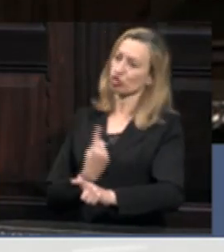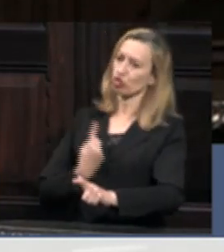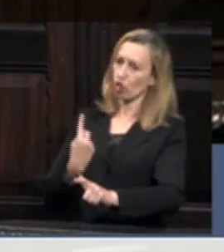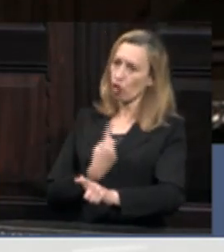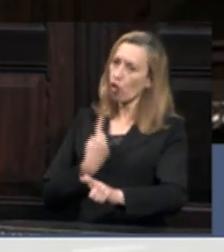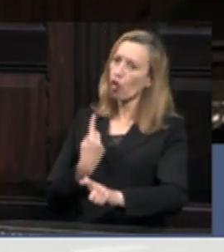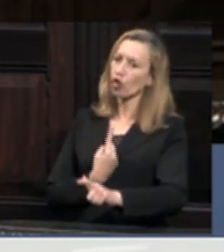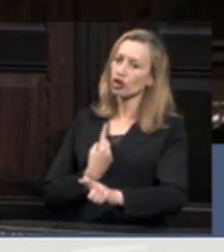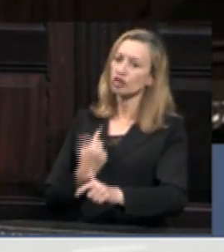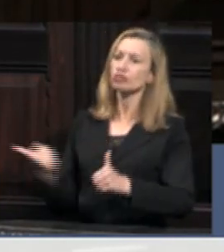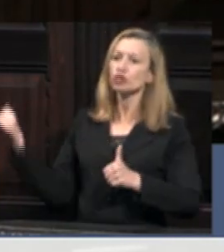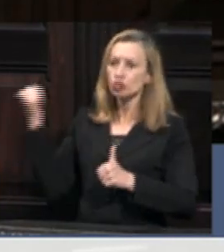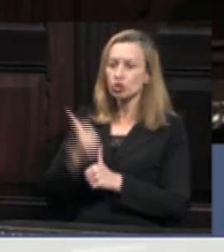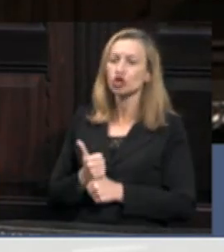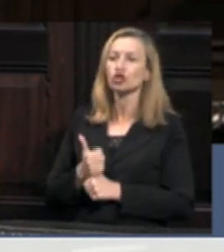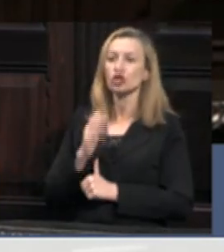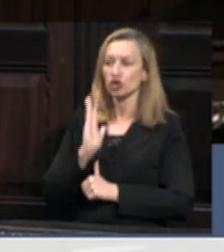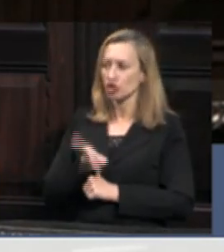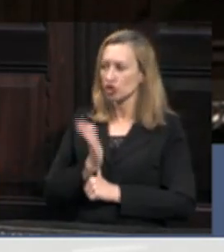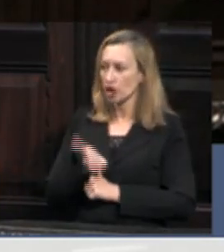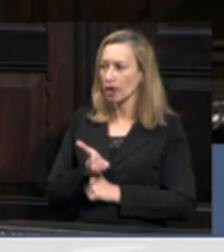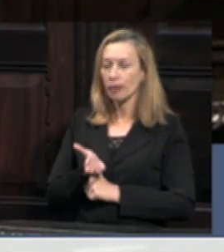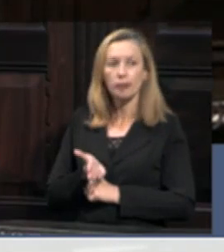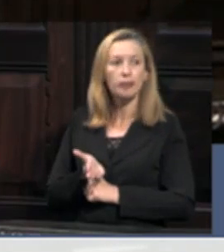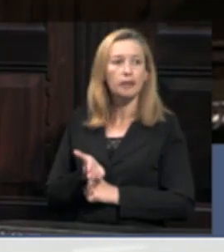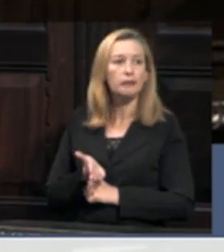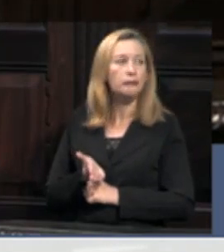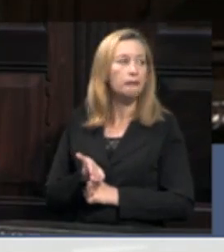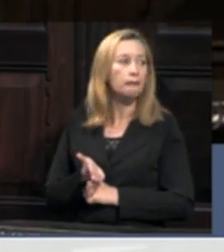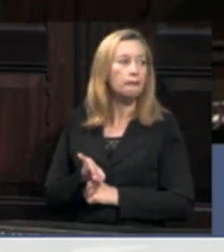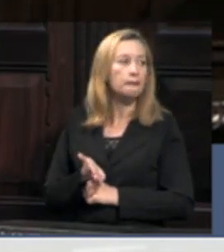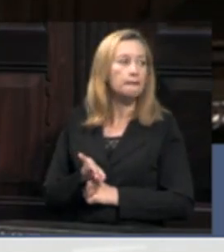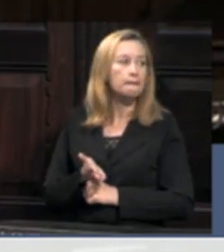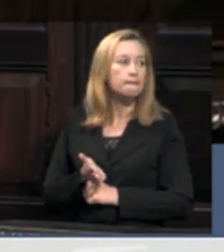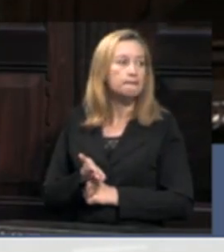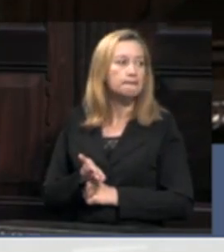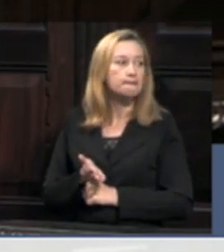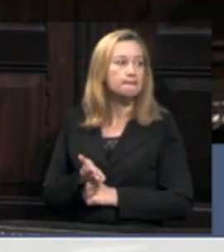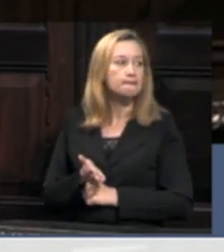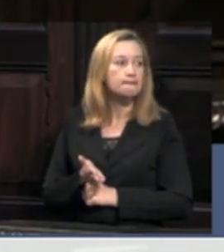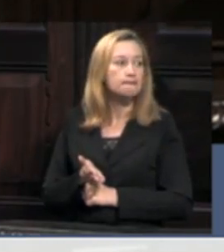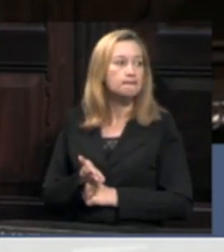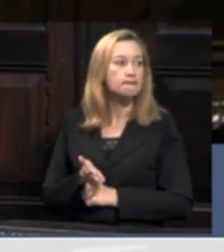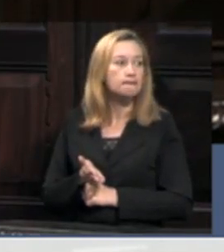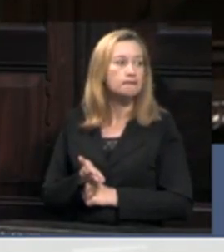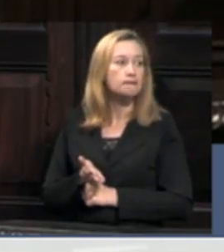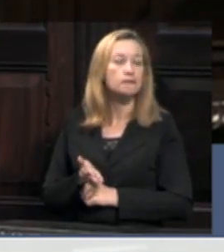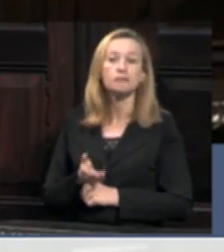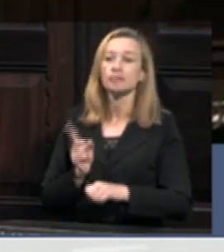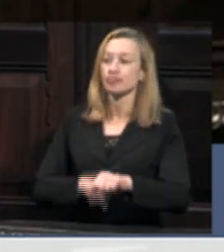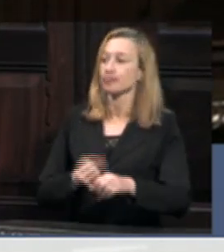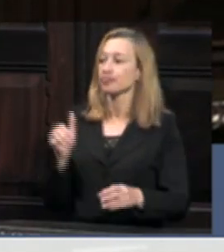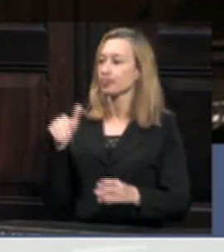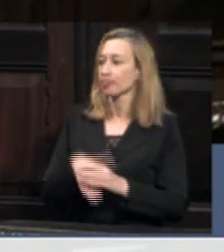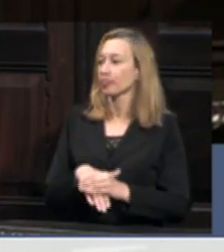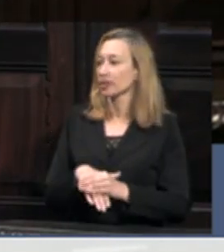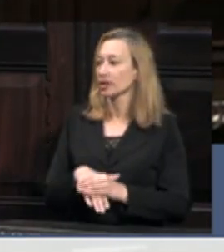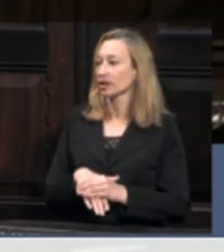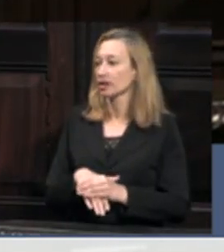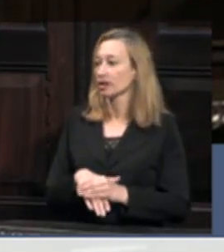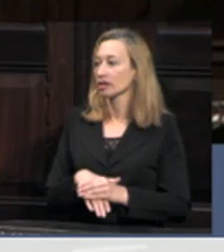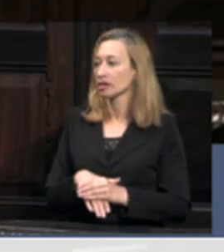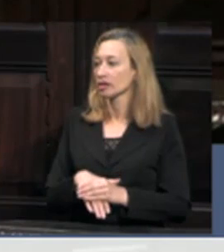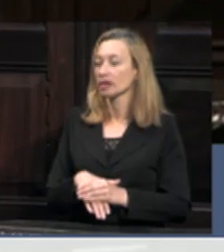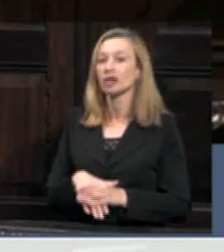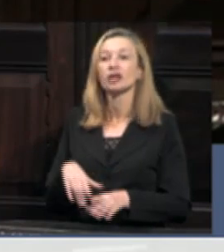o substitutivo para pô-lo em votação. Temos